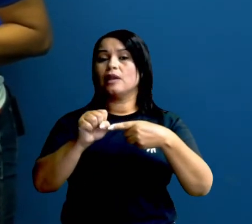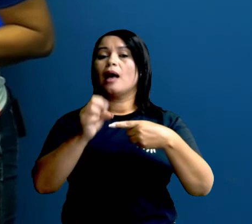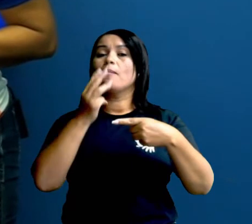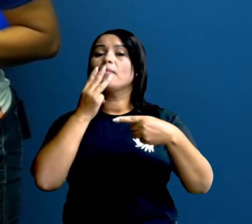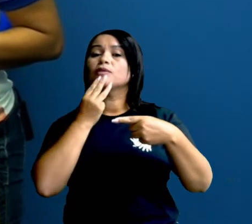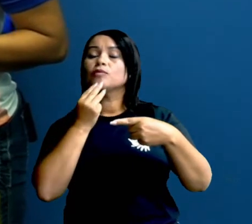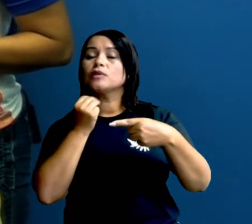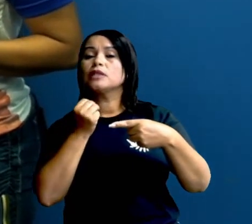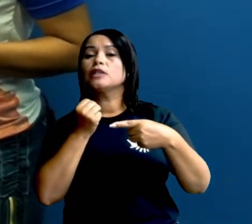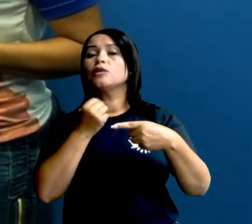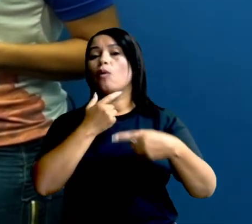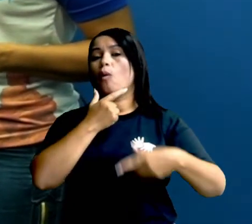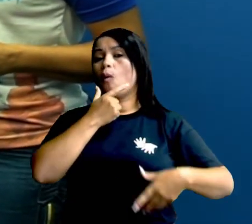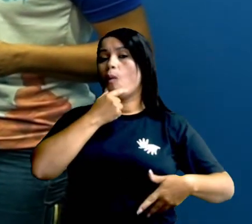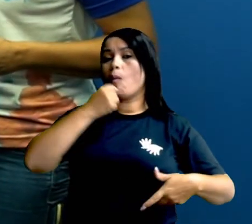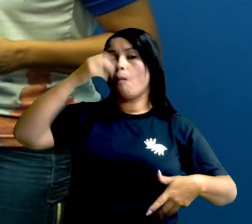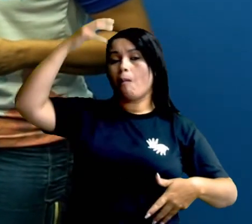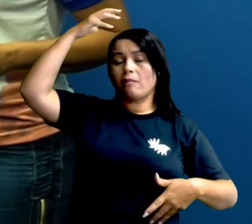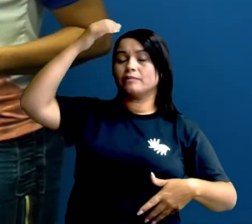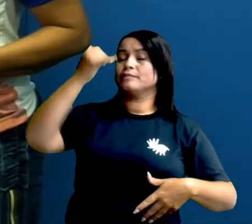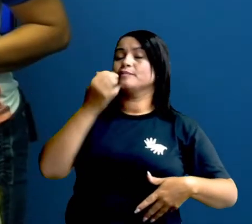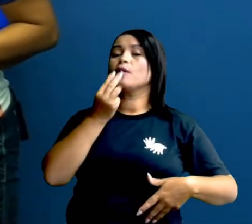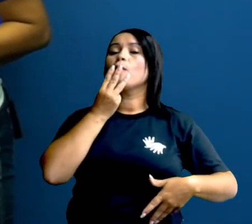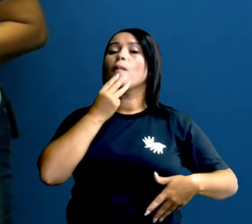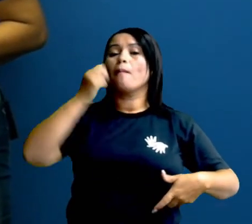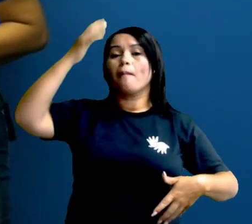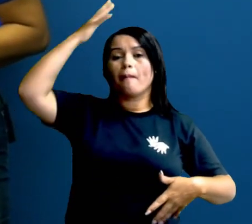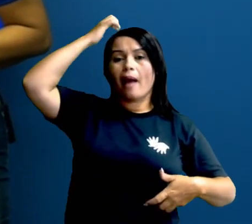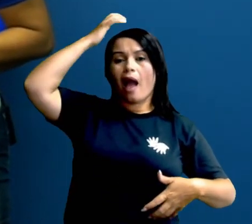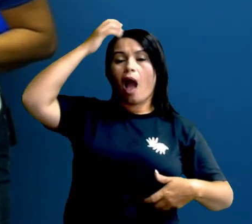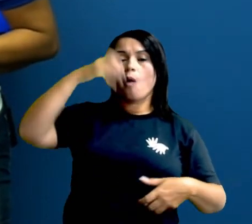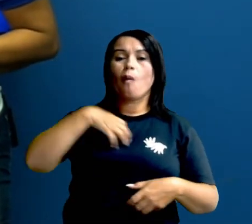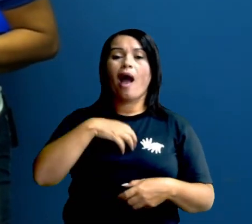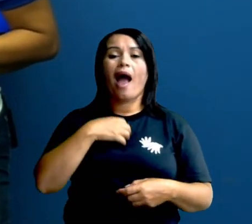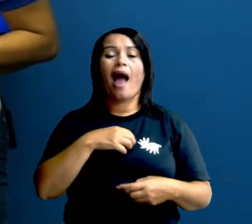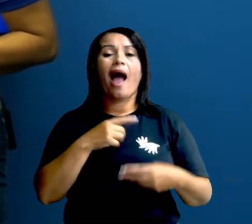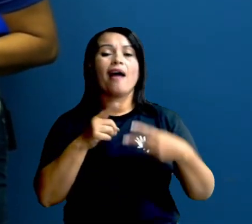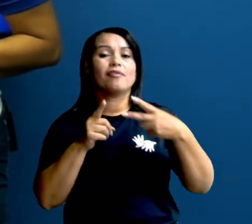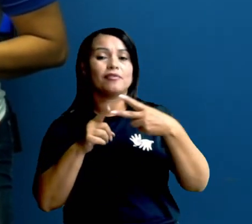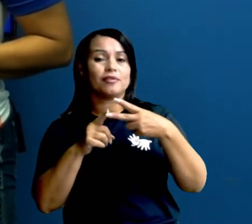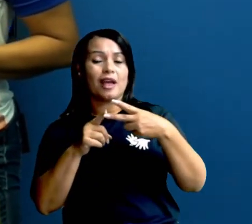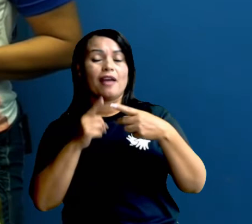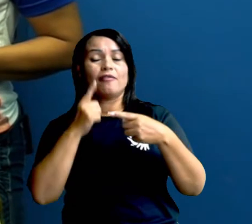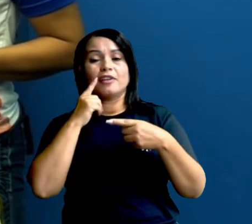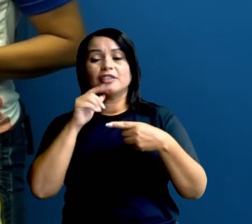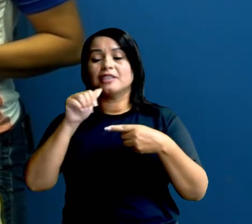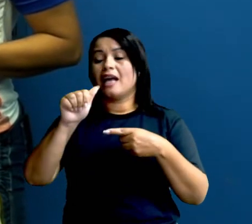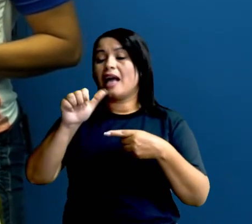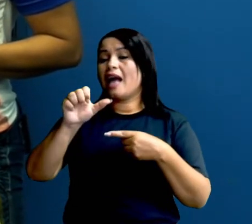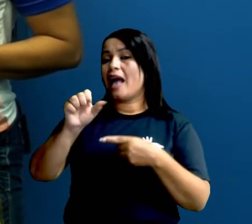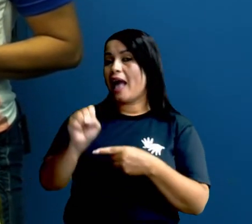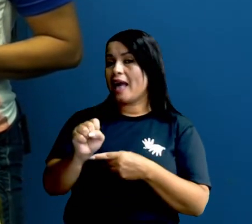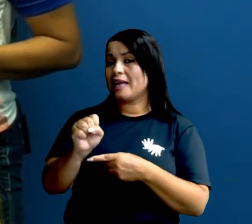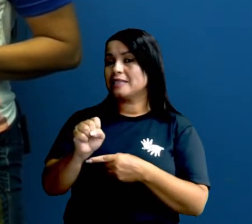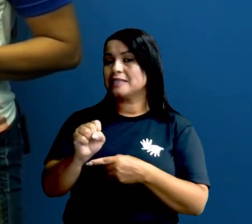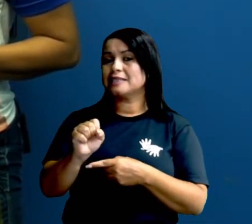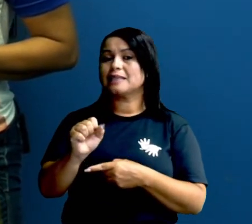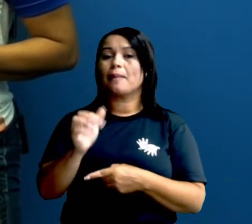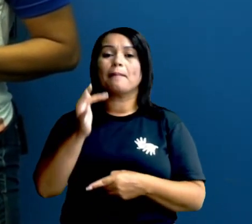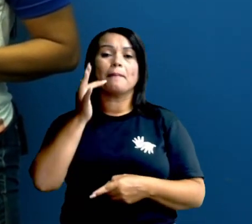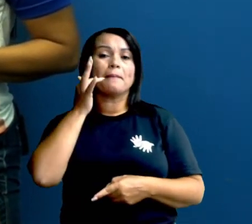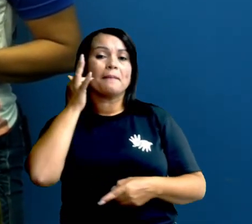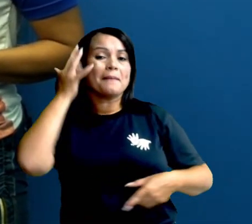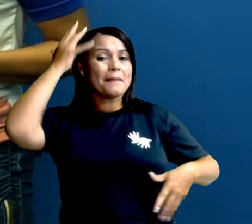O macaco enfurecido. E aqui está no plural, as macacas, e também está